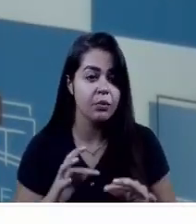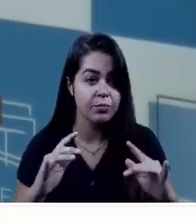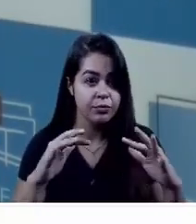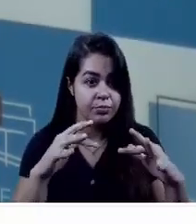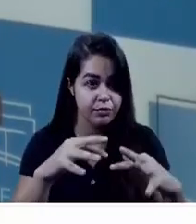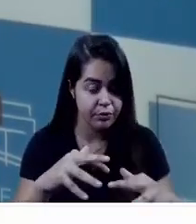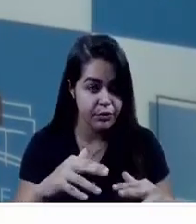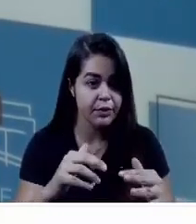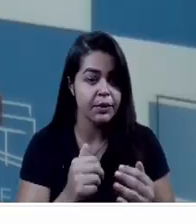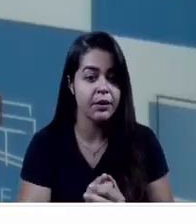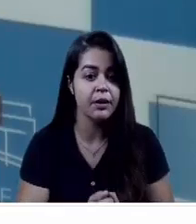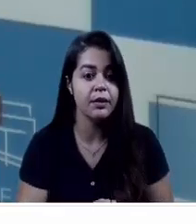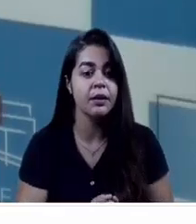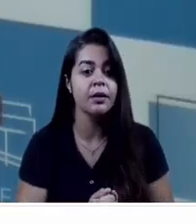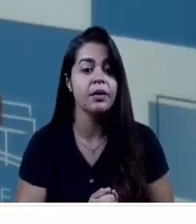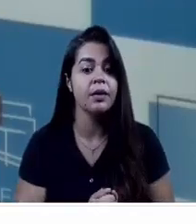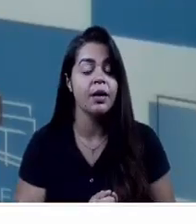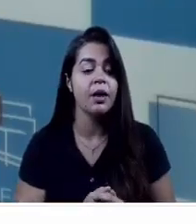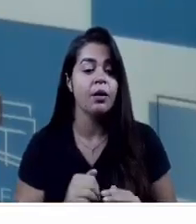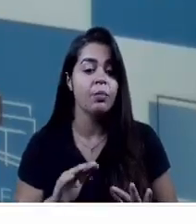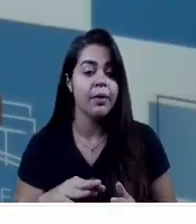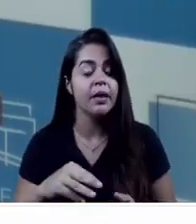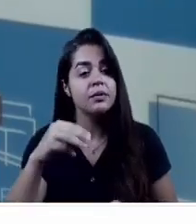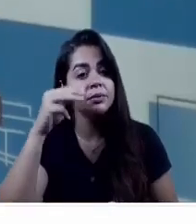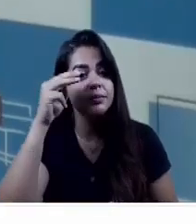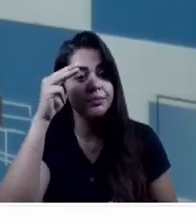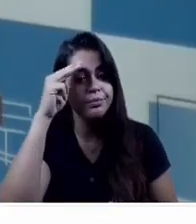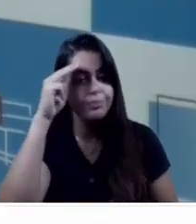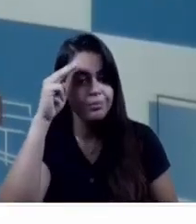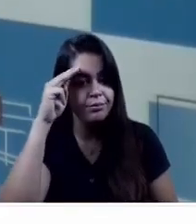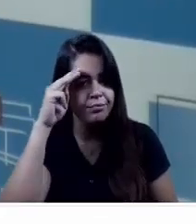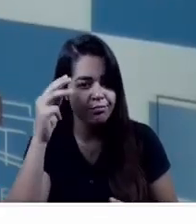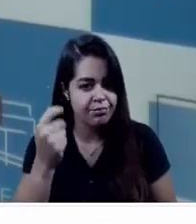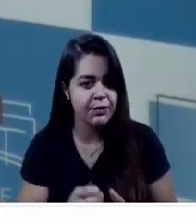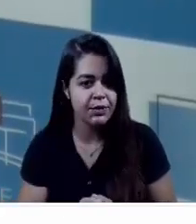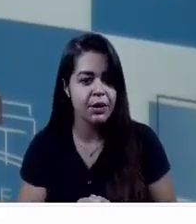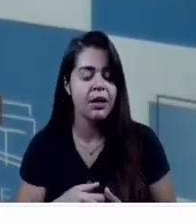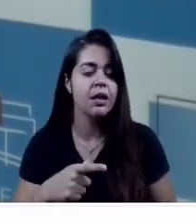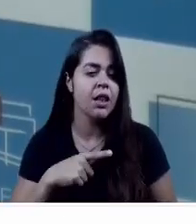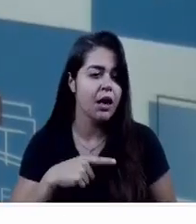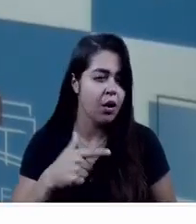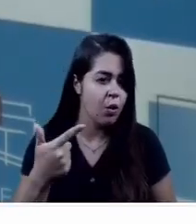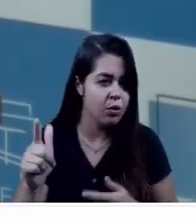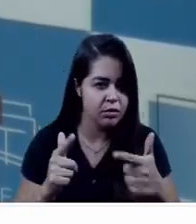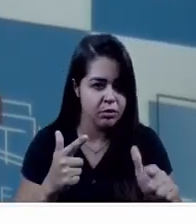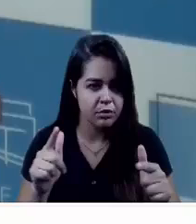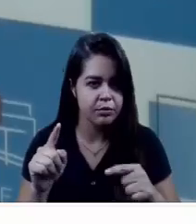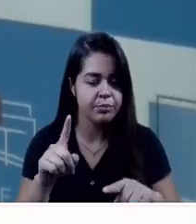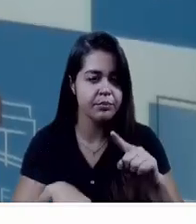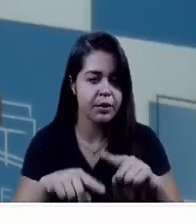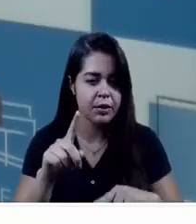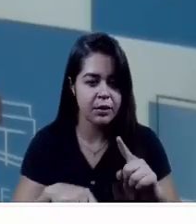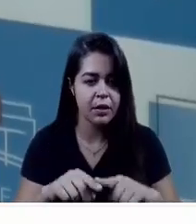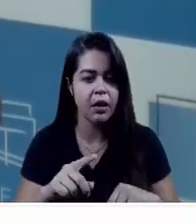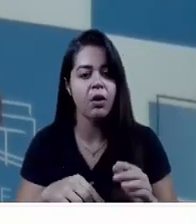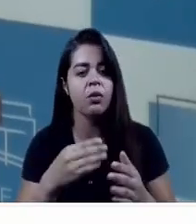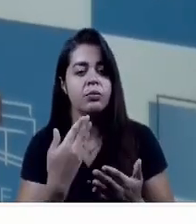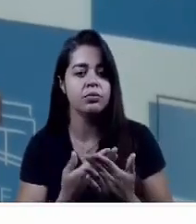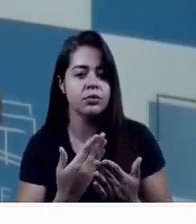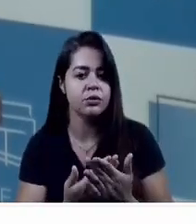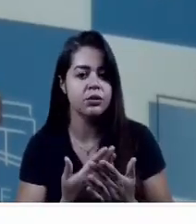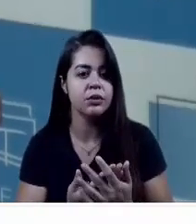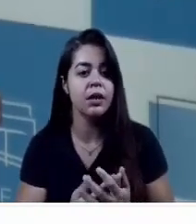gente tem muito material aí para estudar. Temos, claro, que outros lugares aí que temos planejado visitas, mas